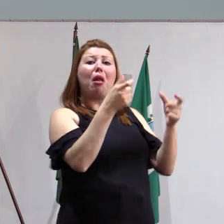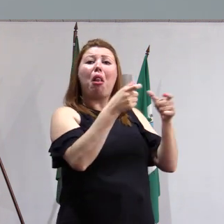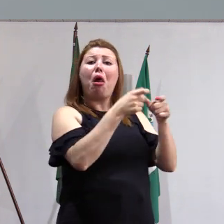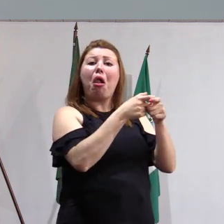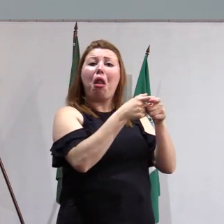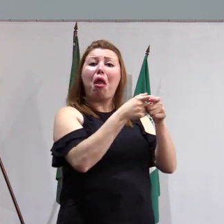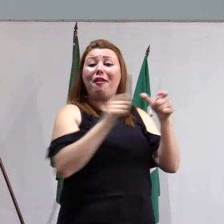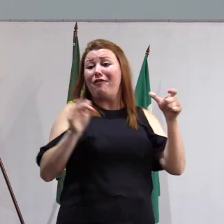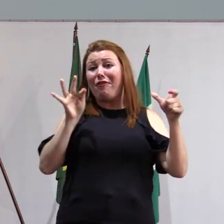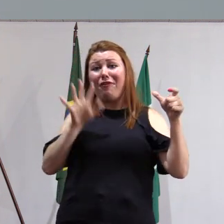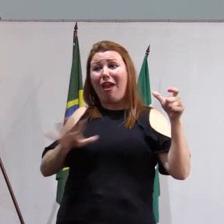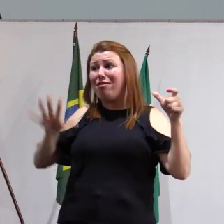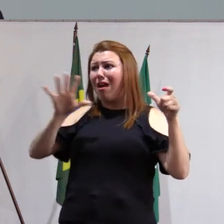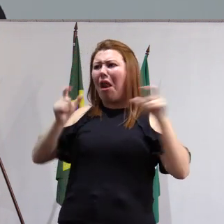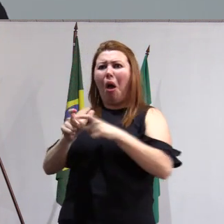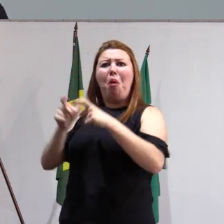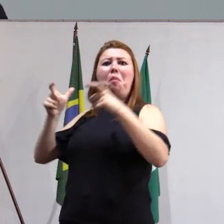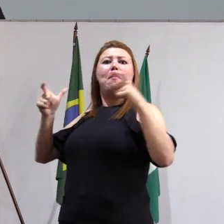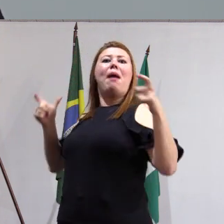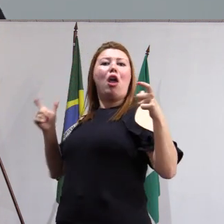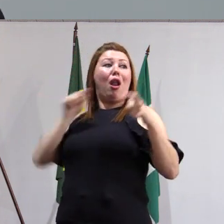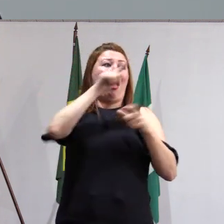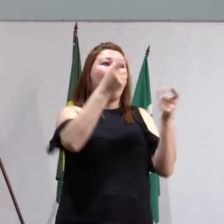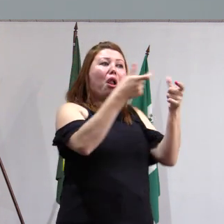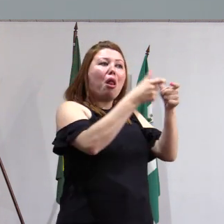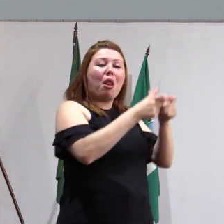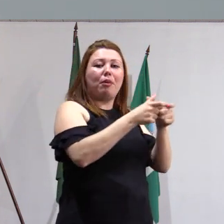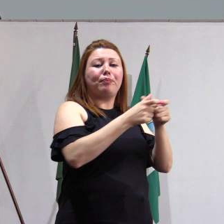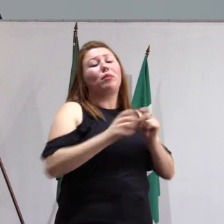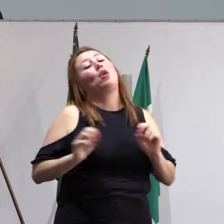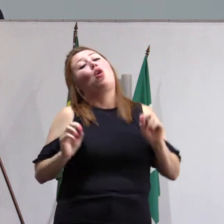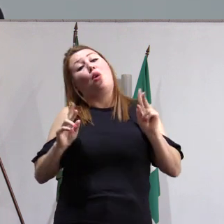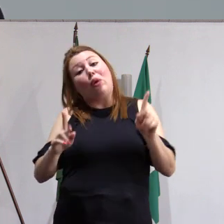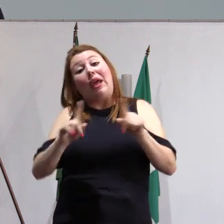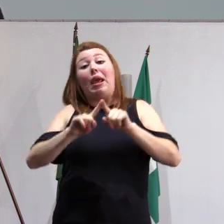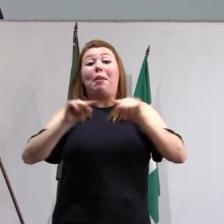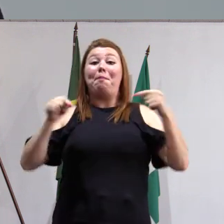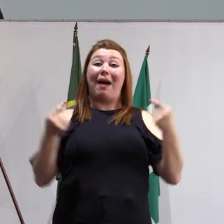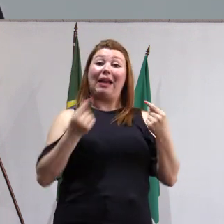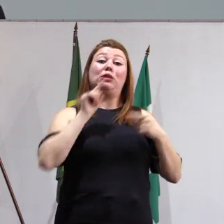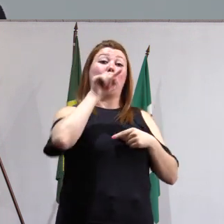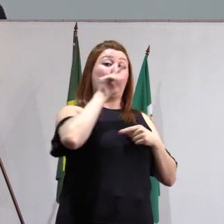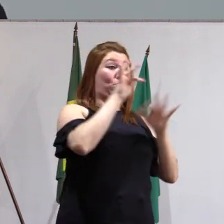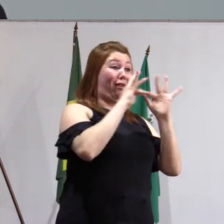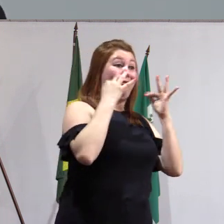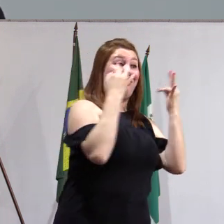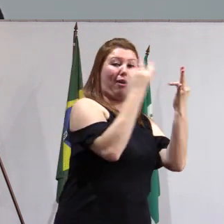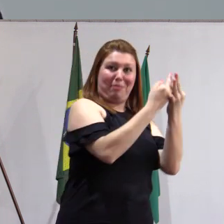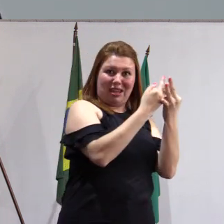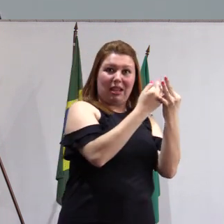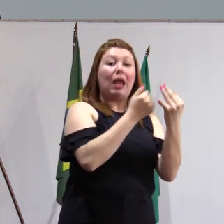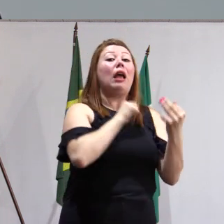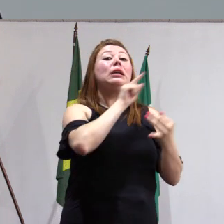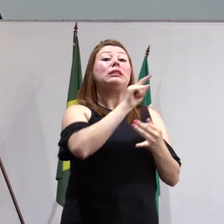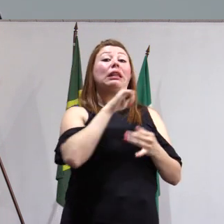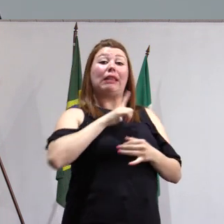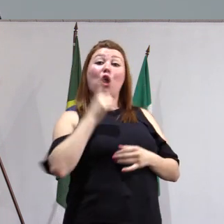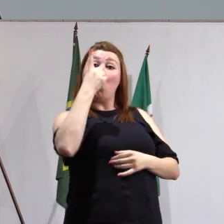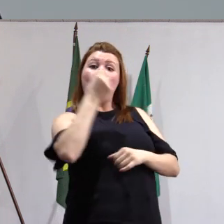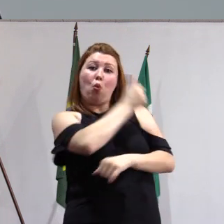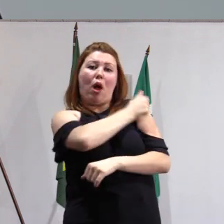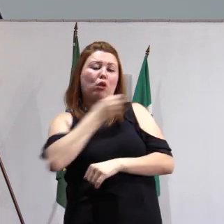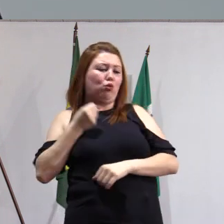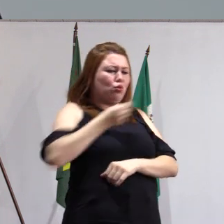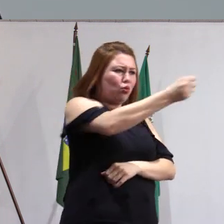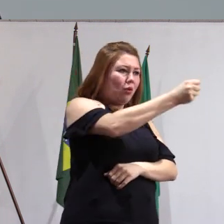federais brasileiras. Mas, mesmo assim, a renda média de uma família que tem um estudante em Harvard, ela é de cerca